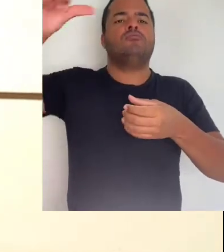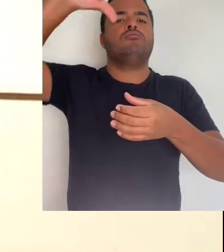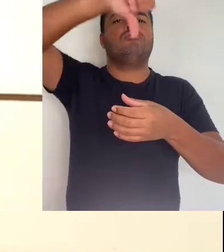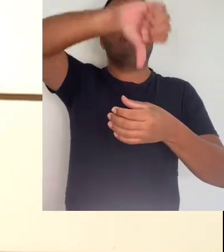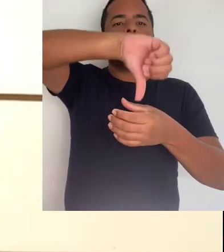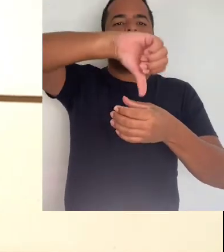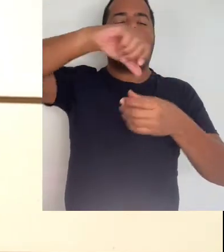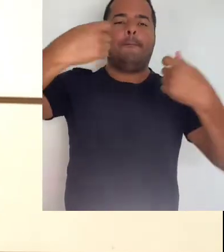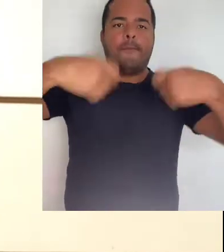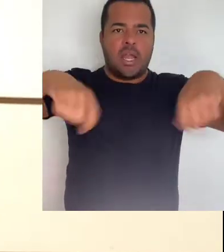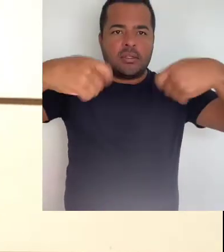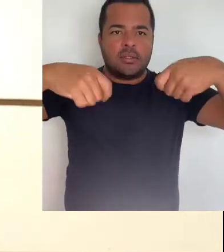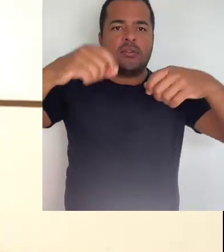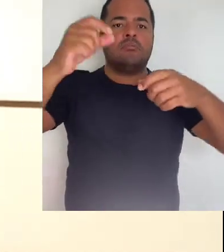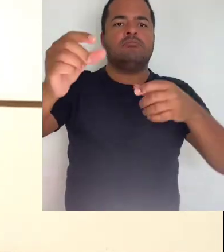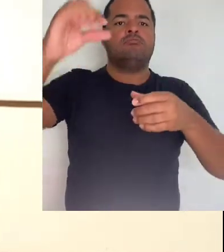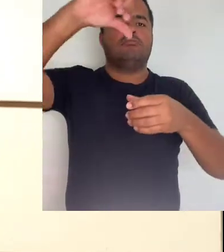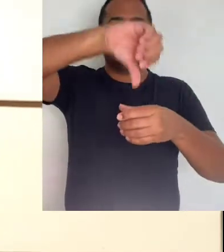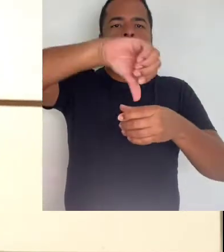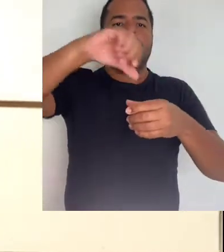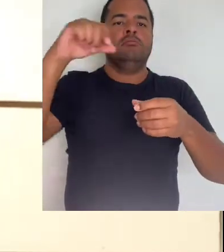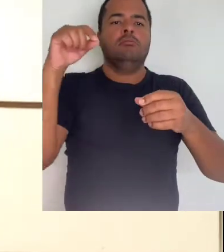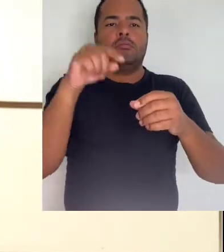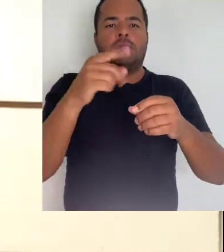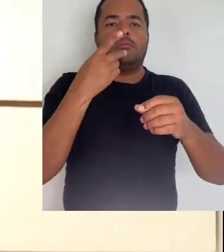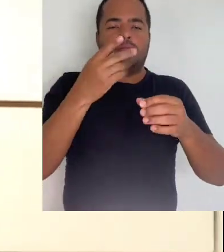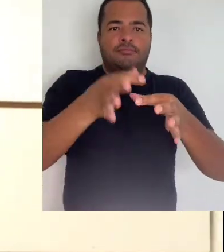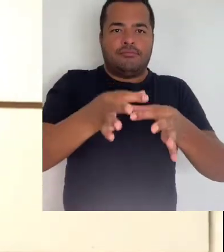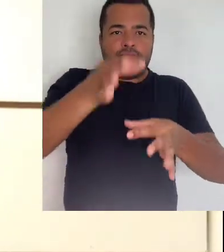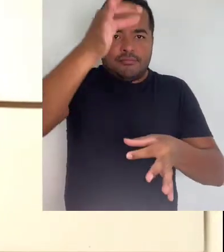agora colocar novamente aqui